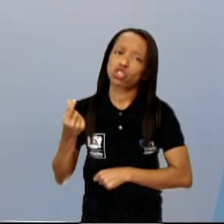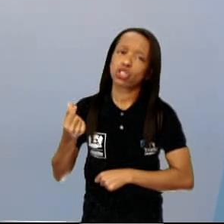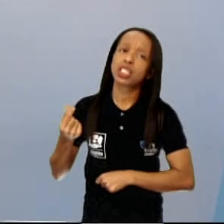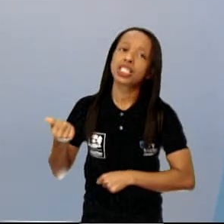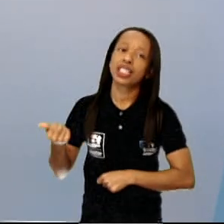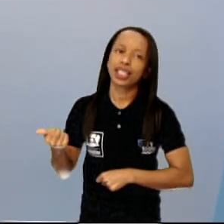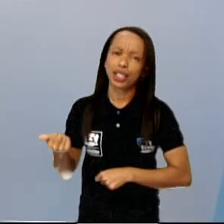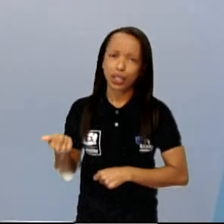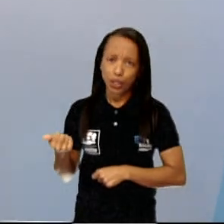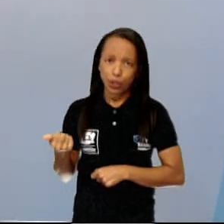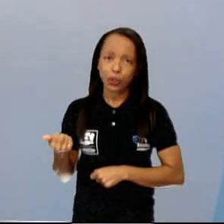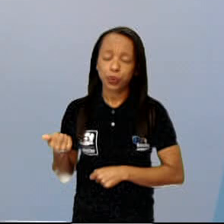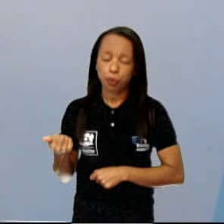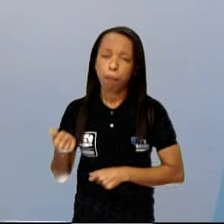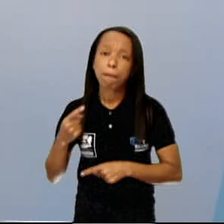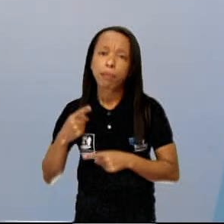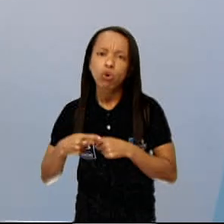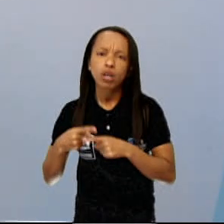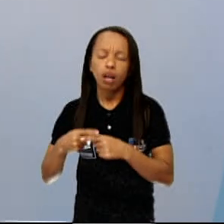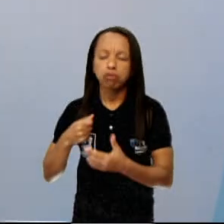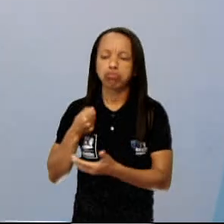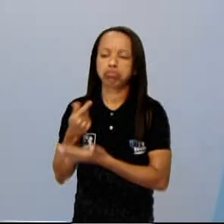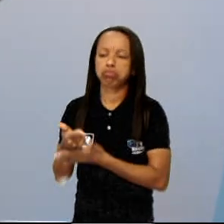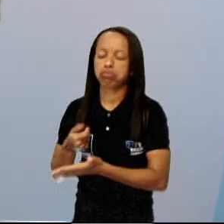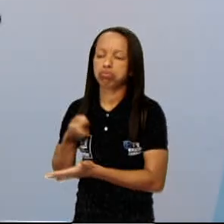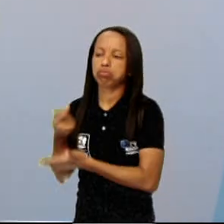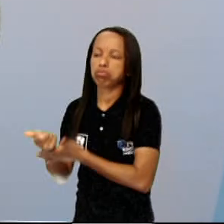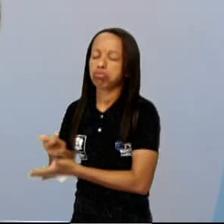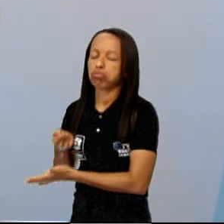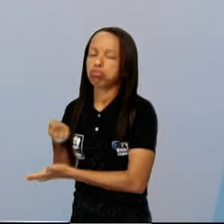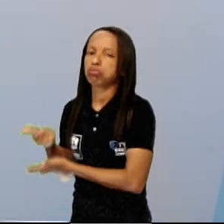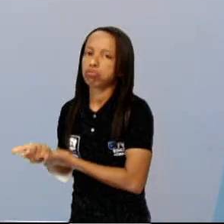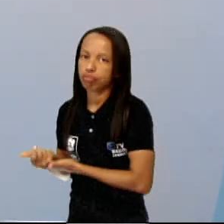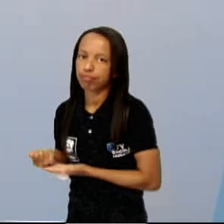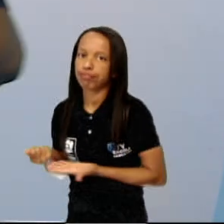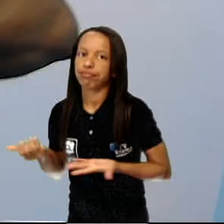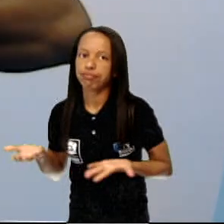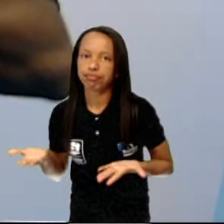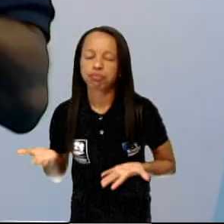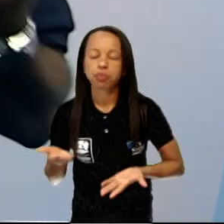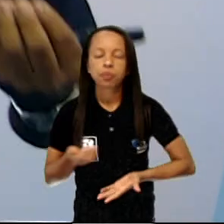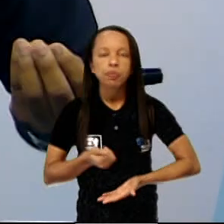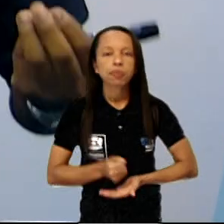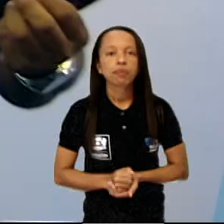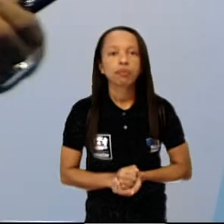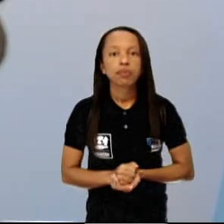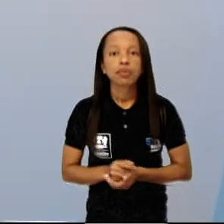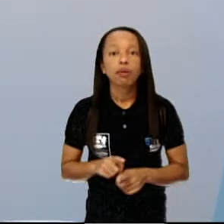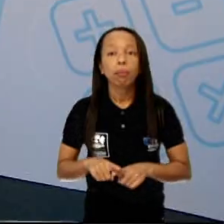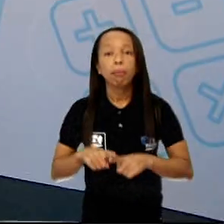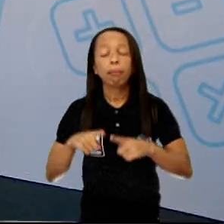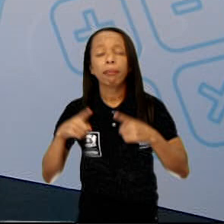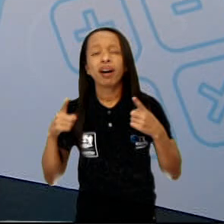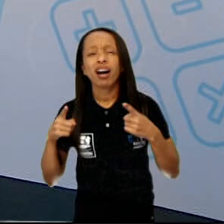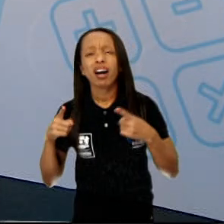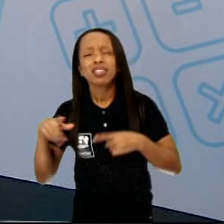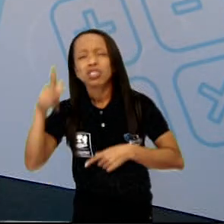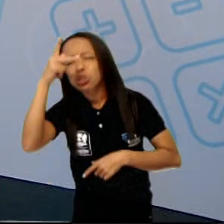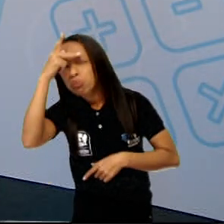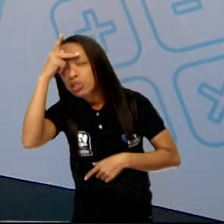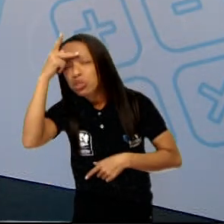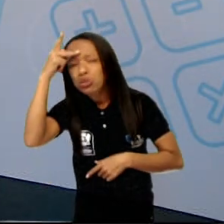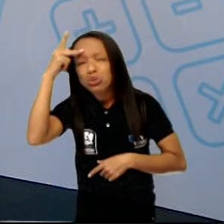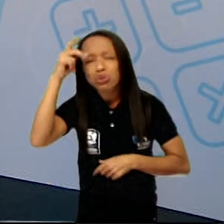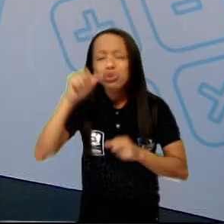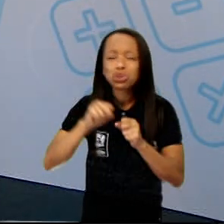essa situação, mas o grupo do pessoal que não tinha grana, tá certo? Ficou cada vez mais desesperado, porque como é que a gente vai fazer para